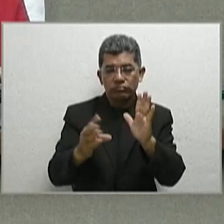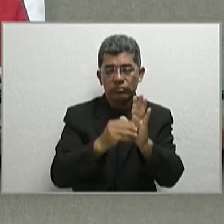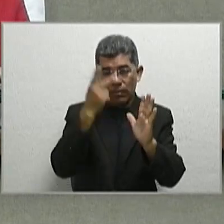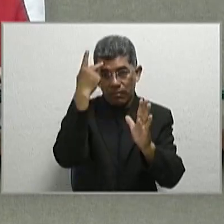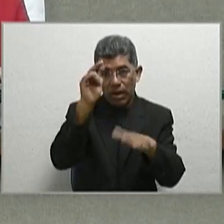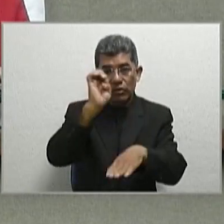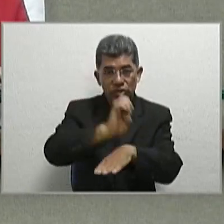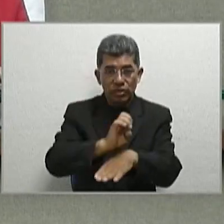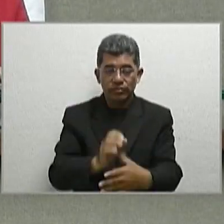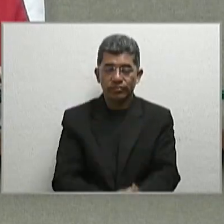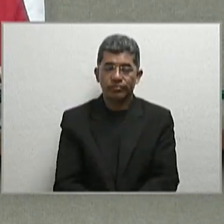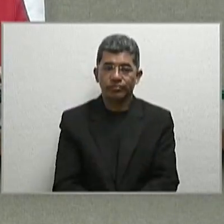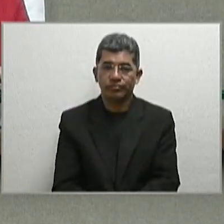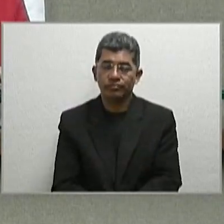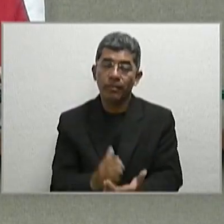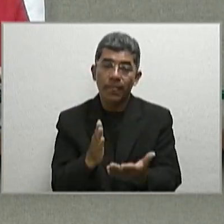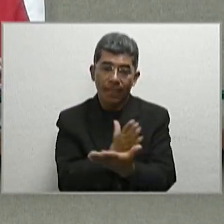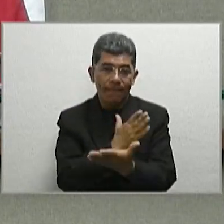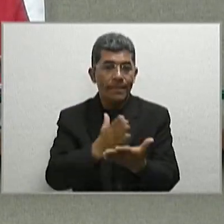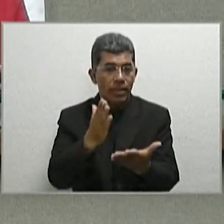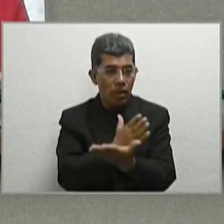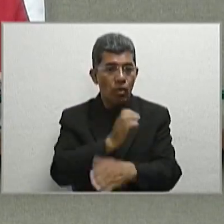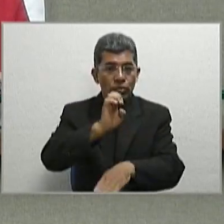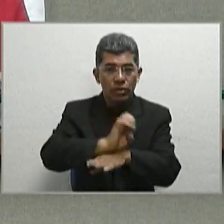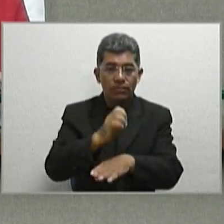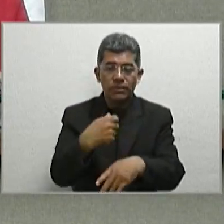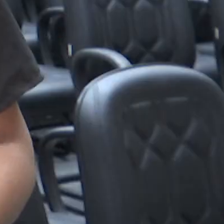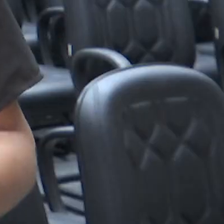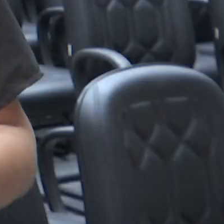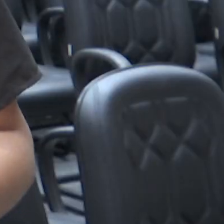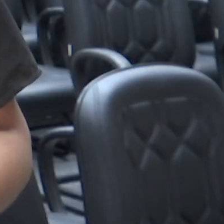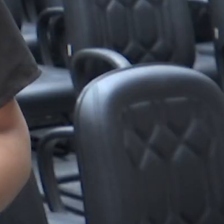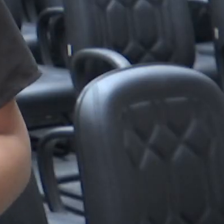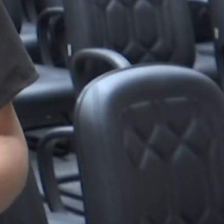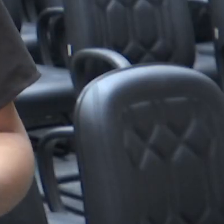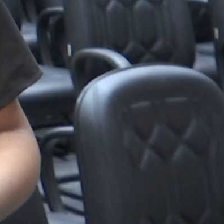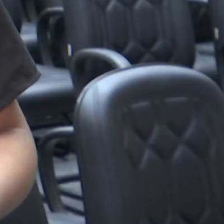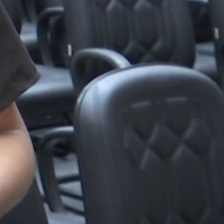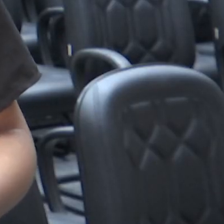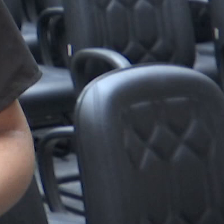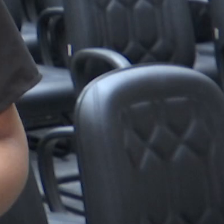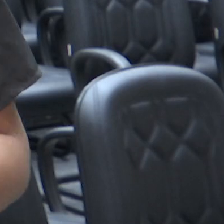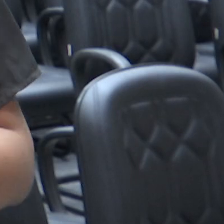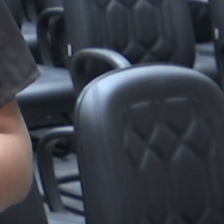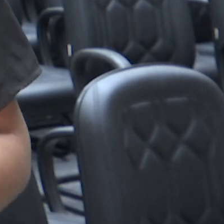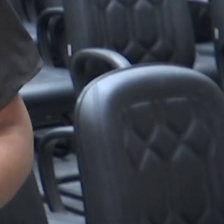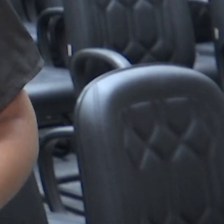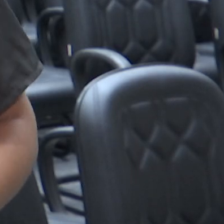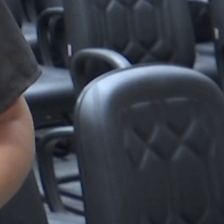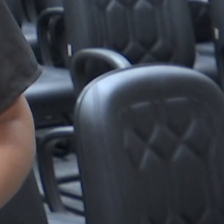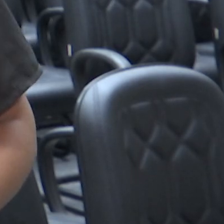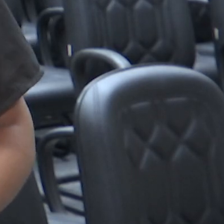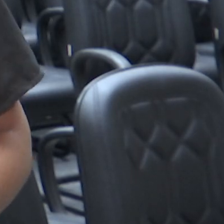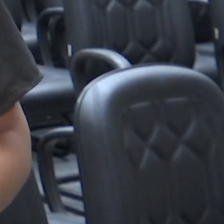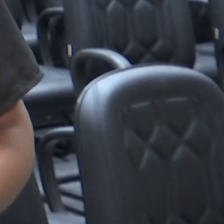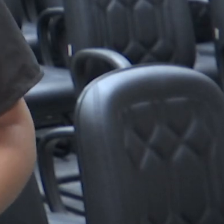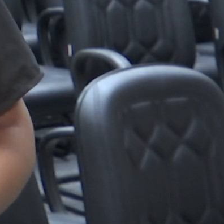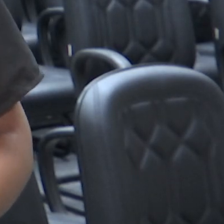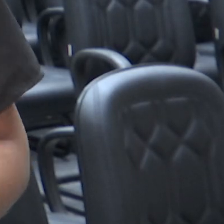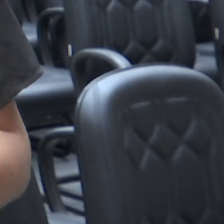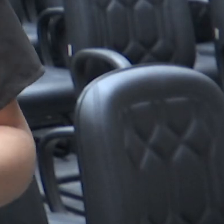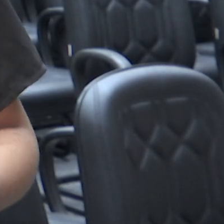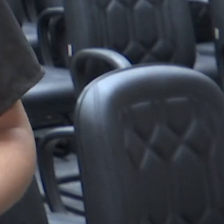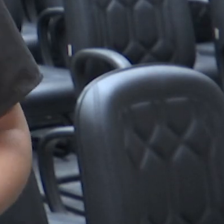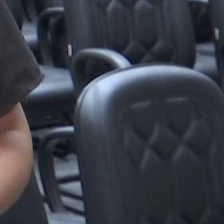tem alguns estados que que a arrecadação cresceu até 60% o deputado adjunto Afonso já havia participado de uma